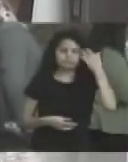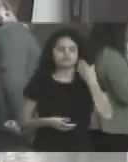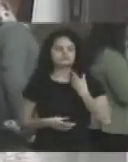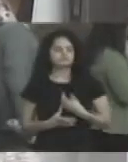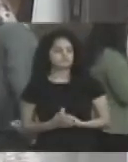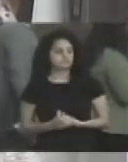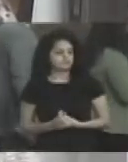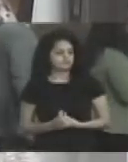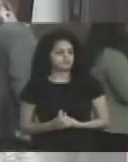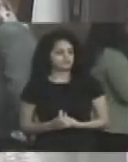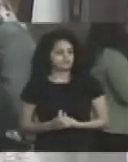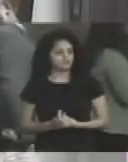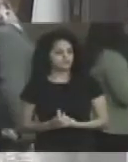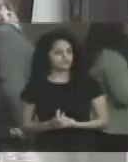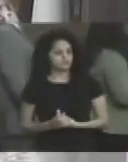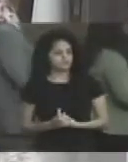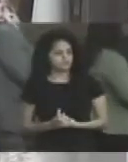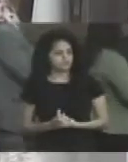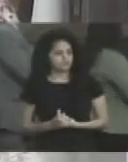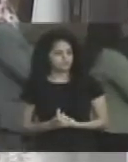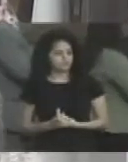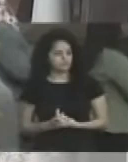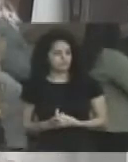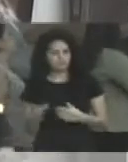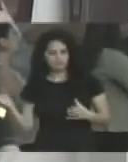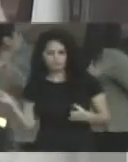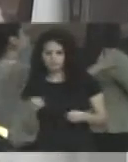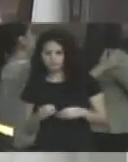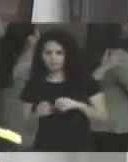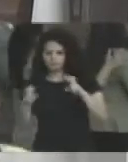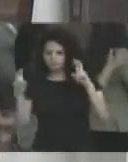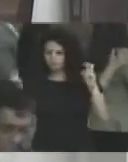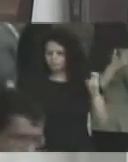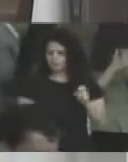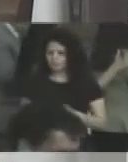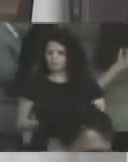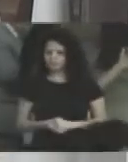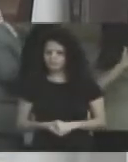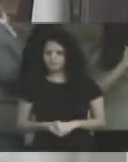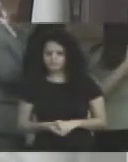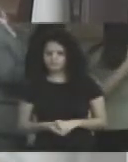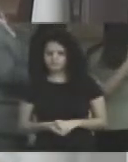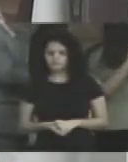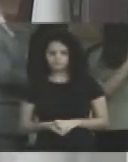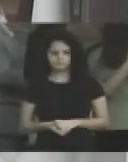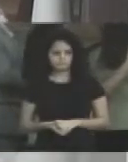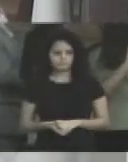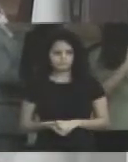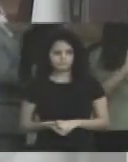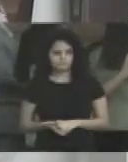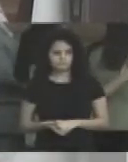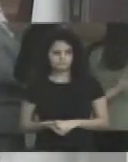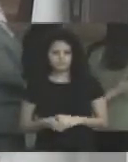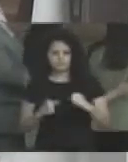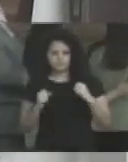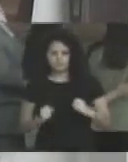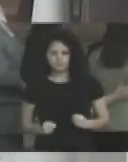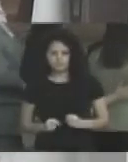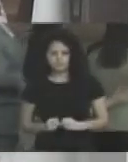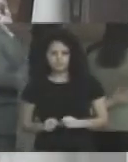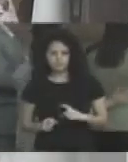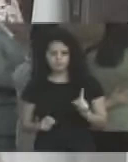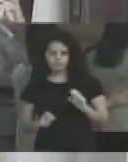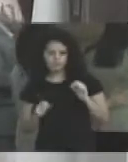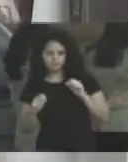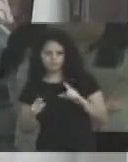para que a gente consiga pegar tanto esses conteúdos quanto essas plataformas, que a gente possa não fazer o nosso